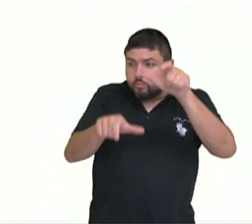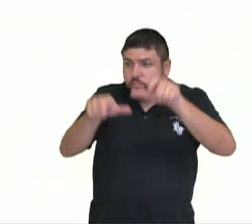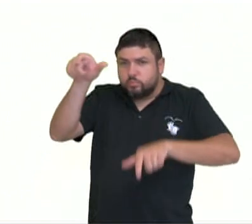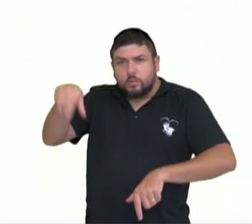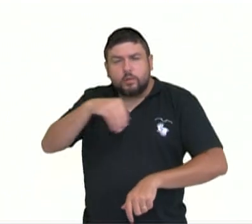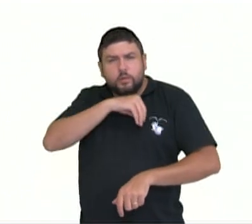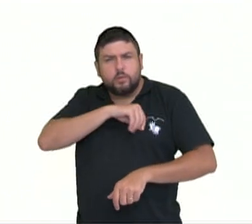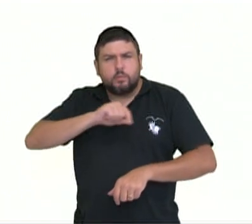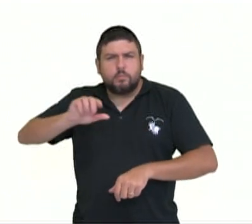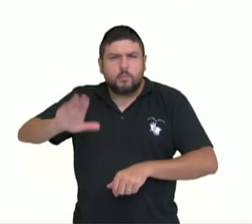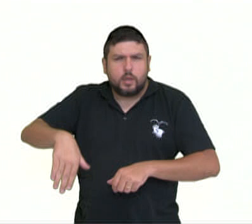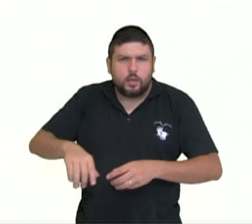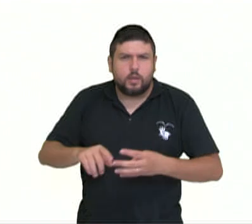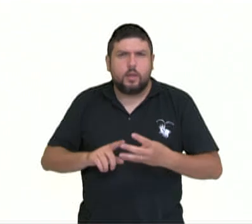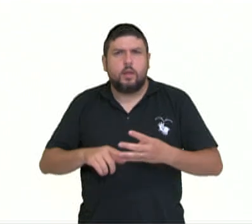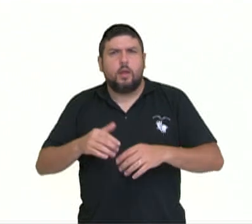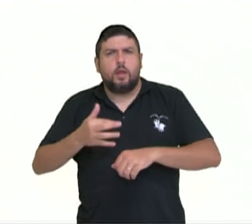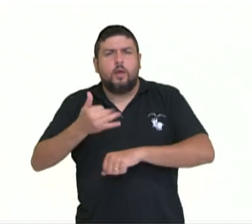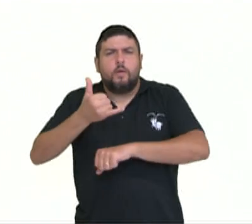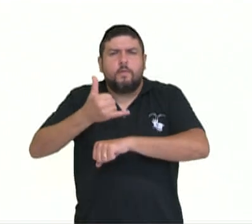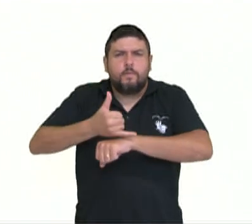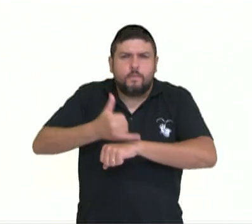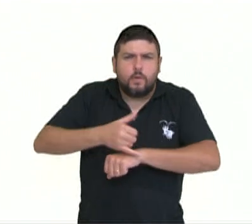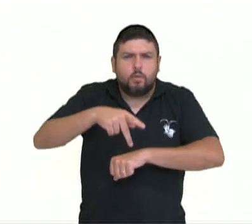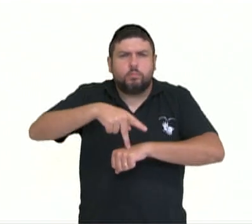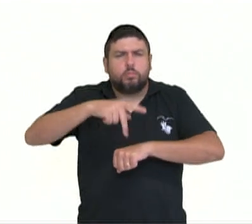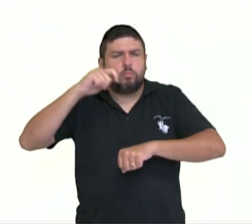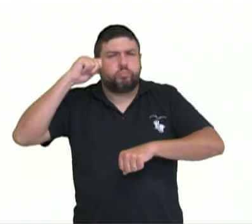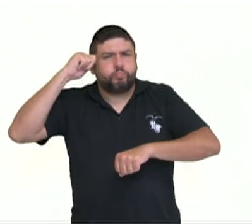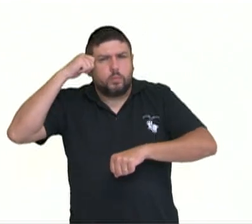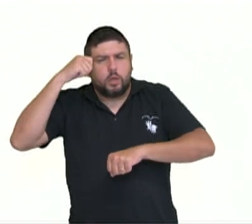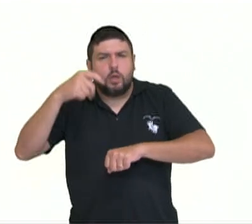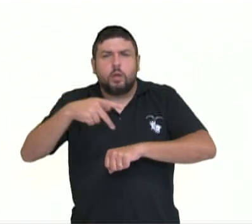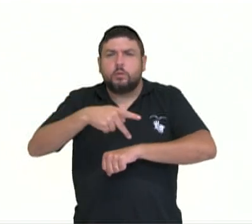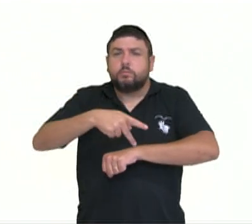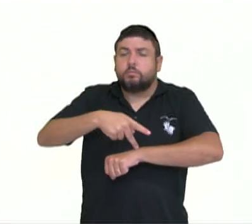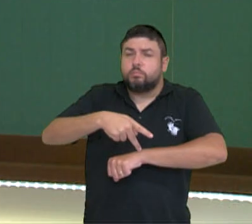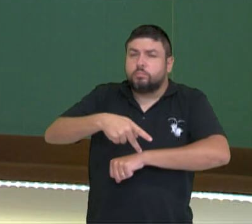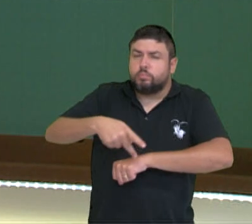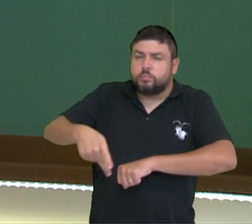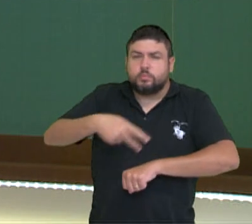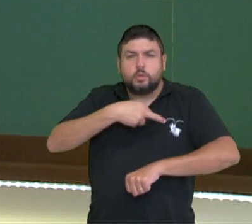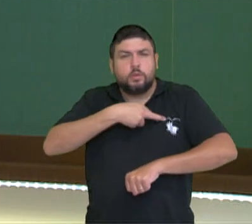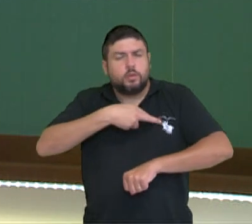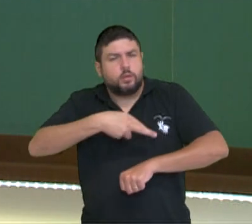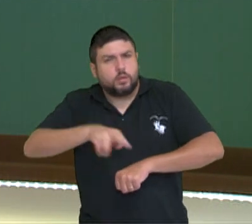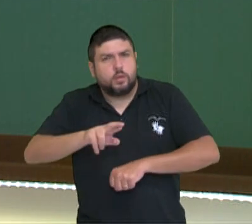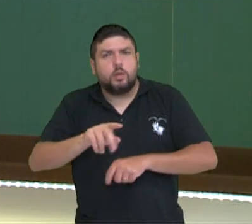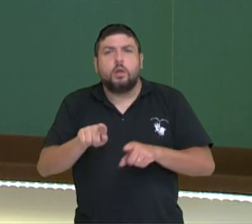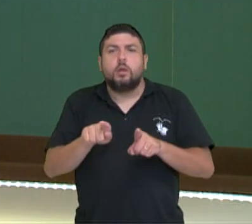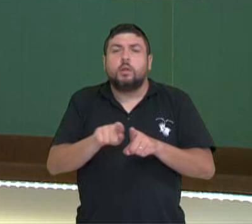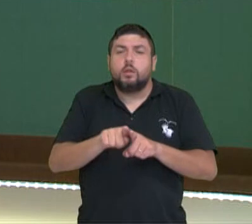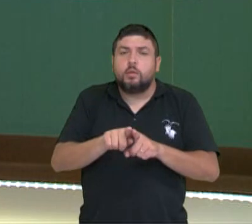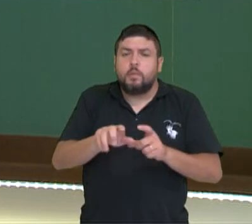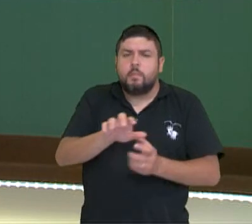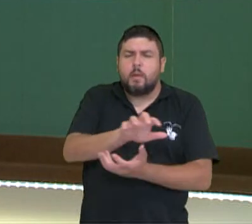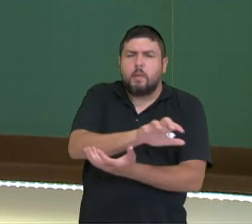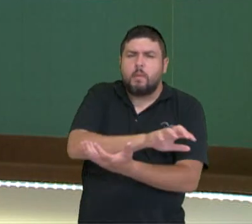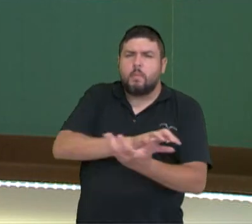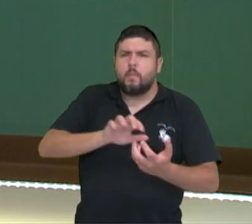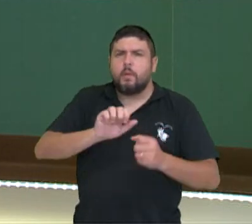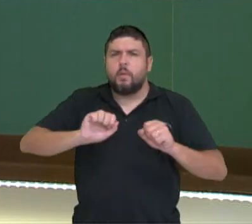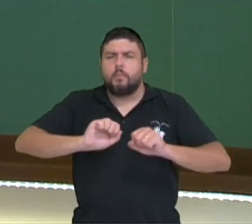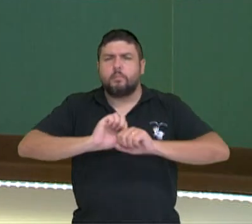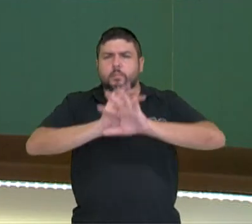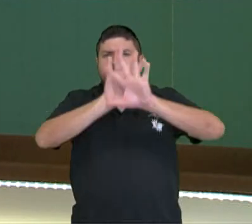mineral e ferro, o puritanismo e a Revolução Gloriosa. São muitos motivos que levaram a Inglaterra a ser,